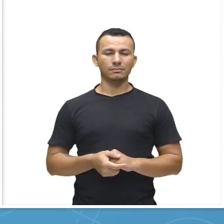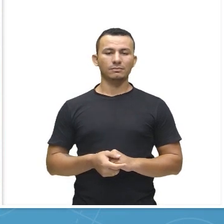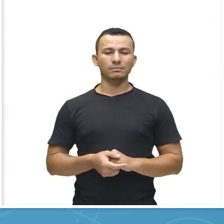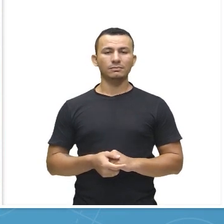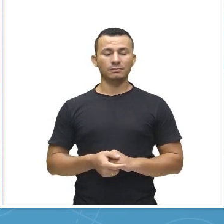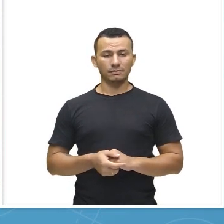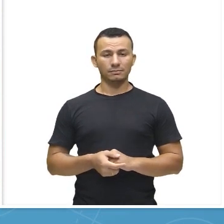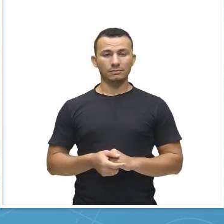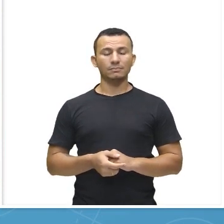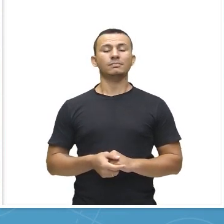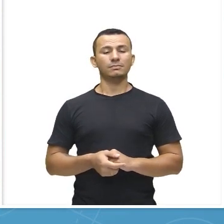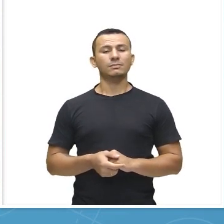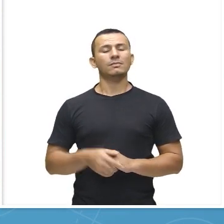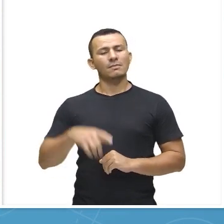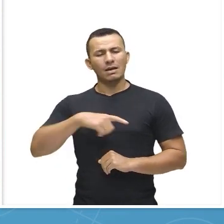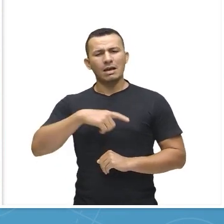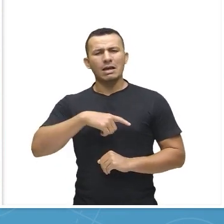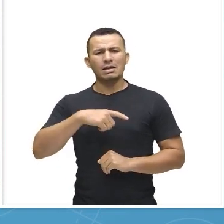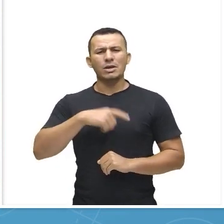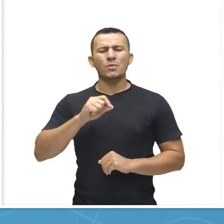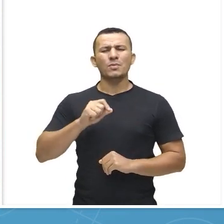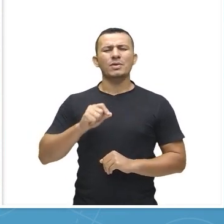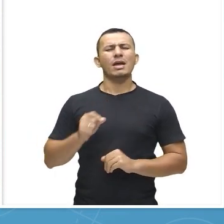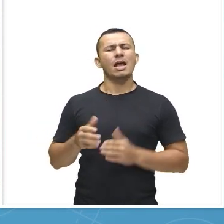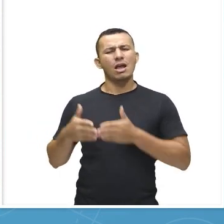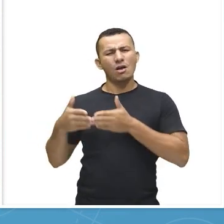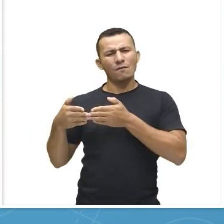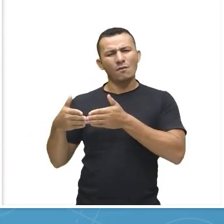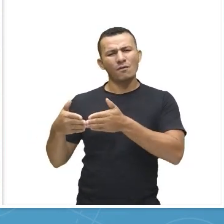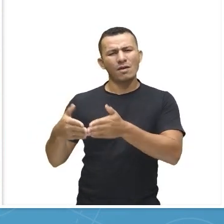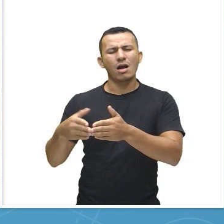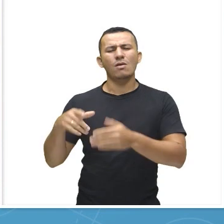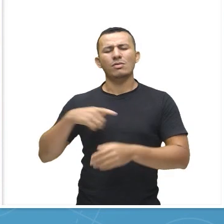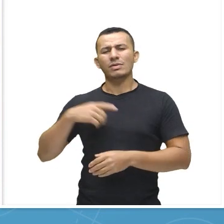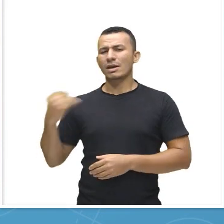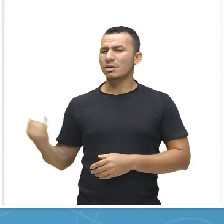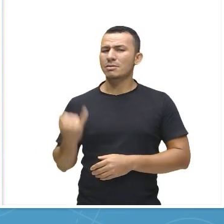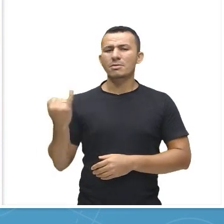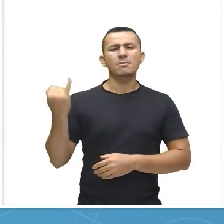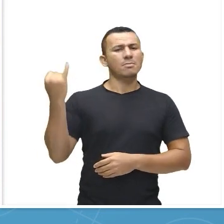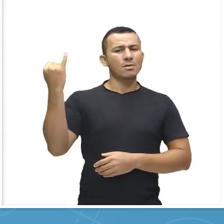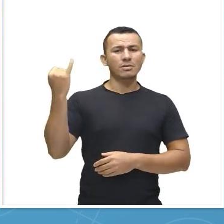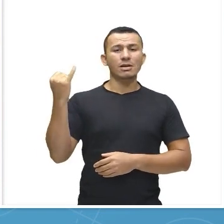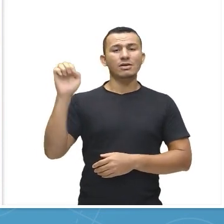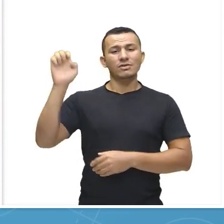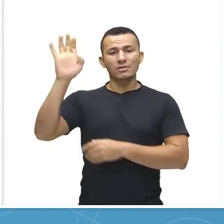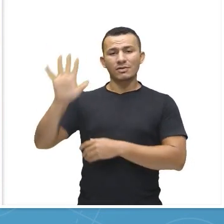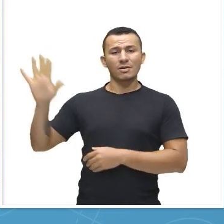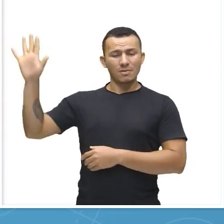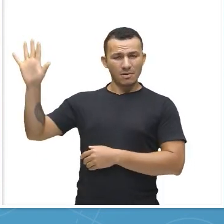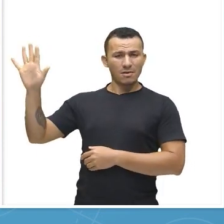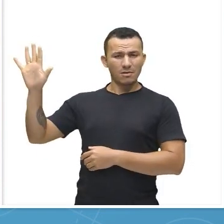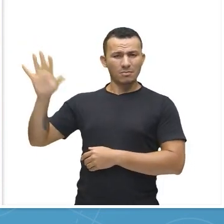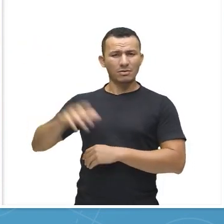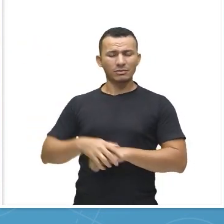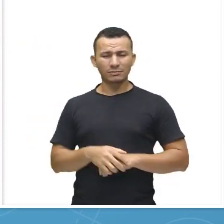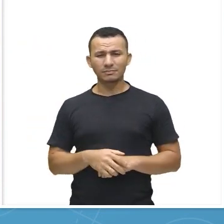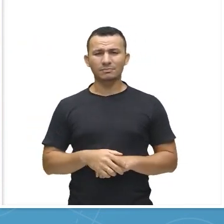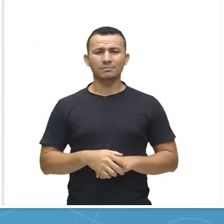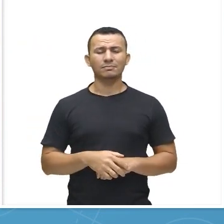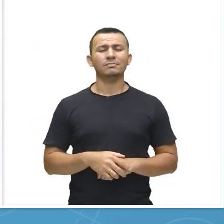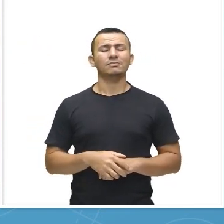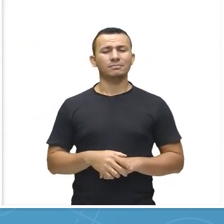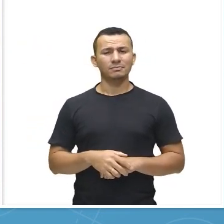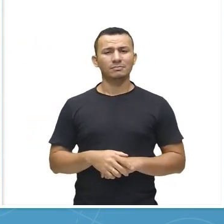A via fluvial mais importante da Europa, sobre hidrografia, tá bom? Foi retificado e